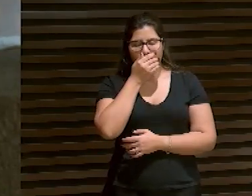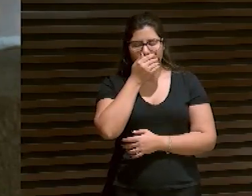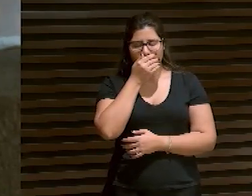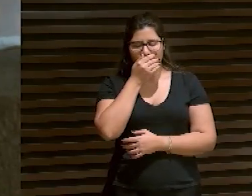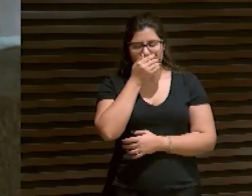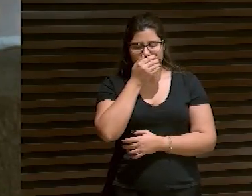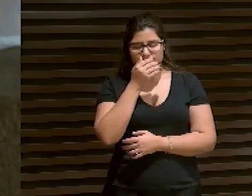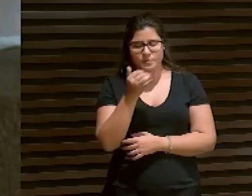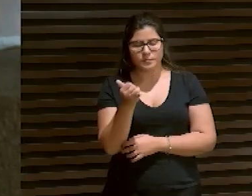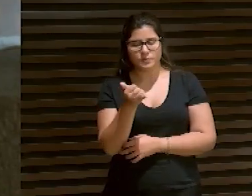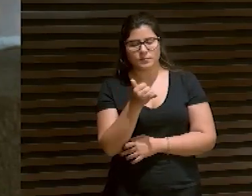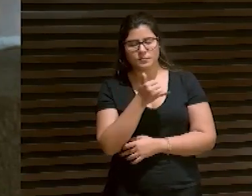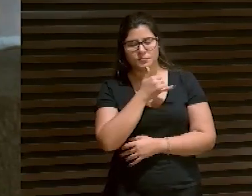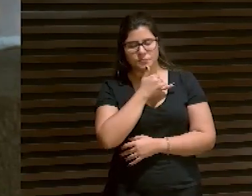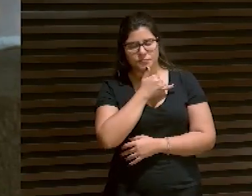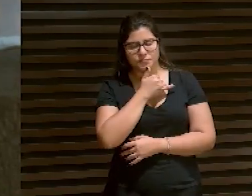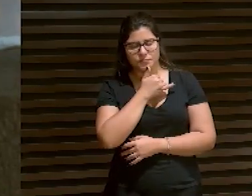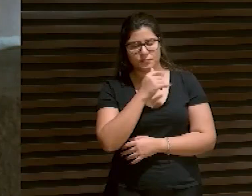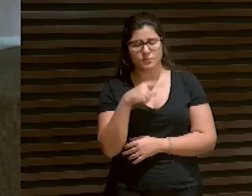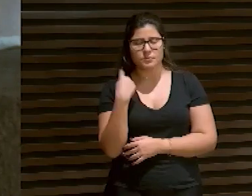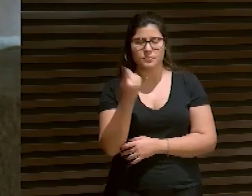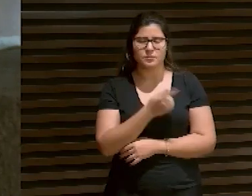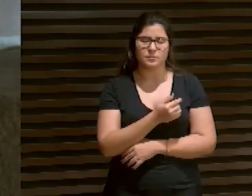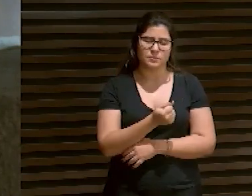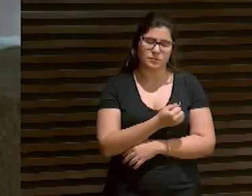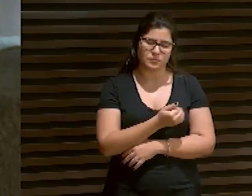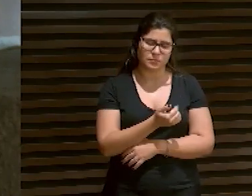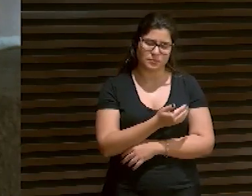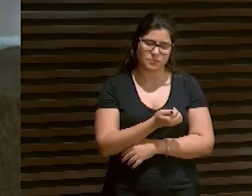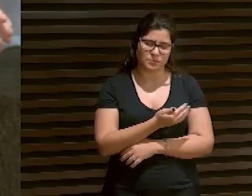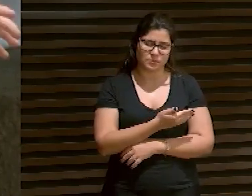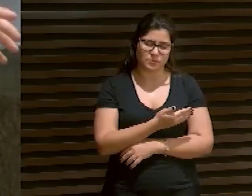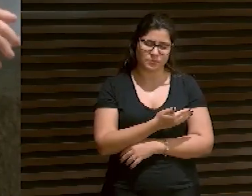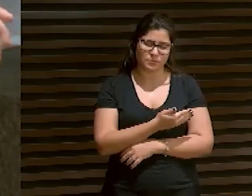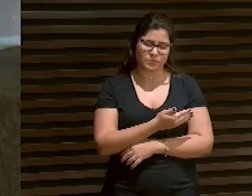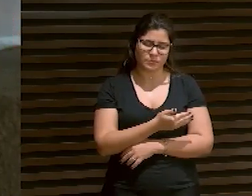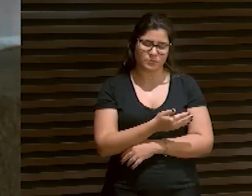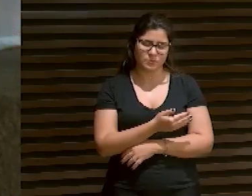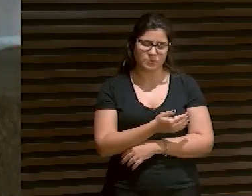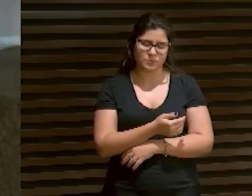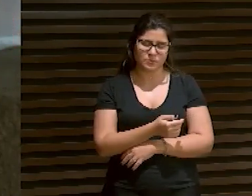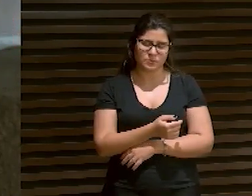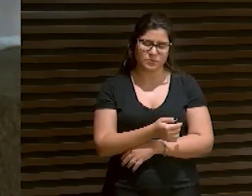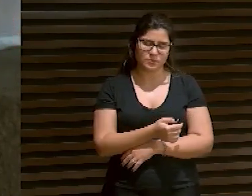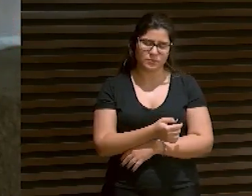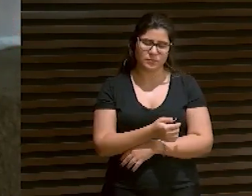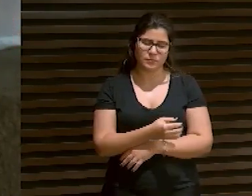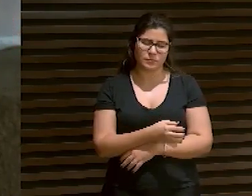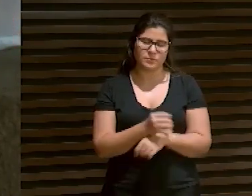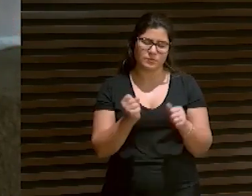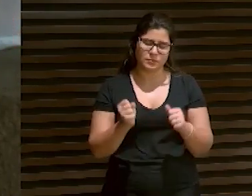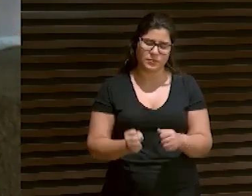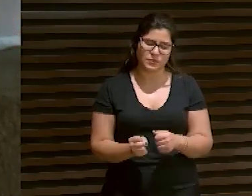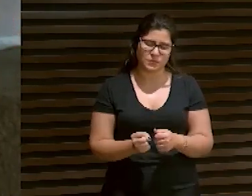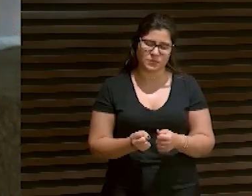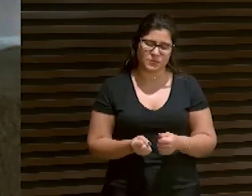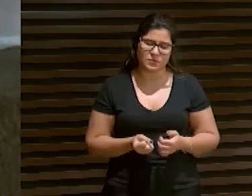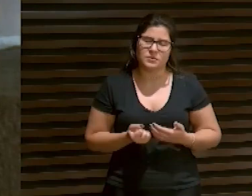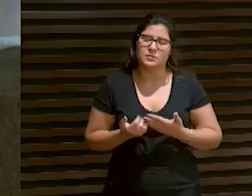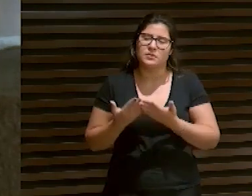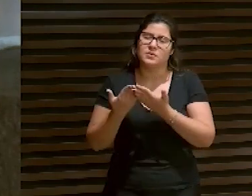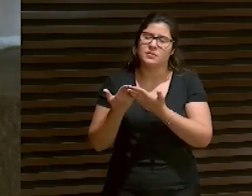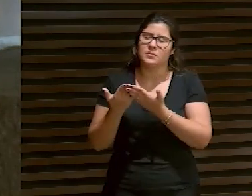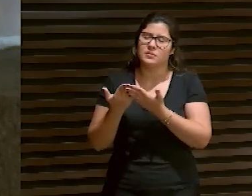infelizmente, o nosso coração, que é o que nós podemos oferecer, está lotado, cheio